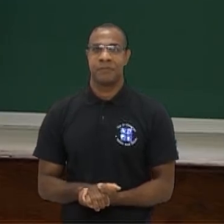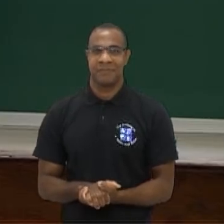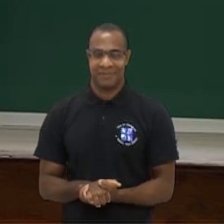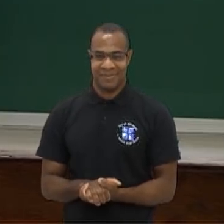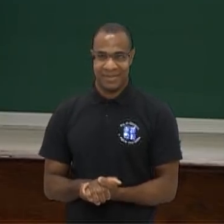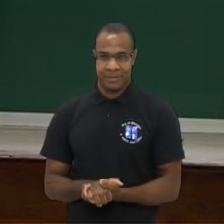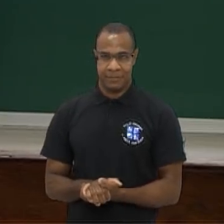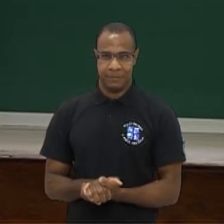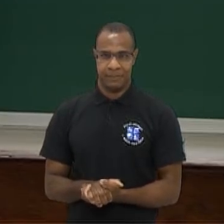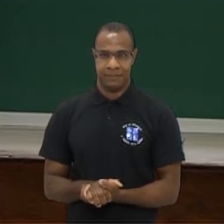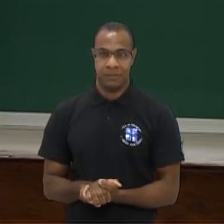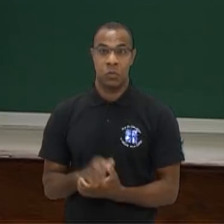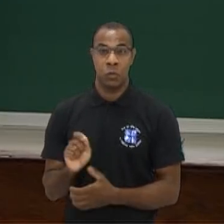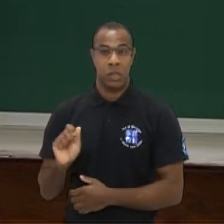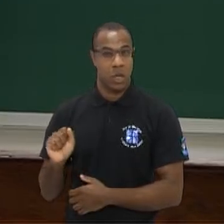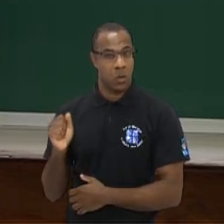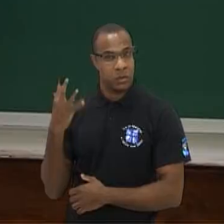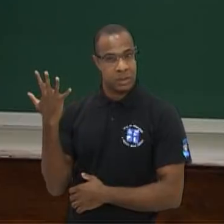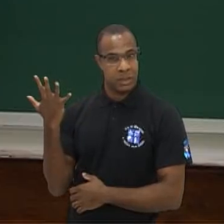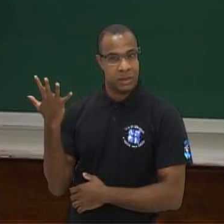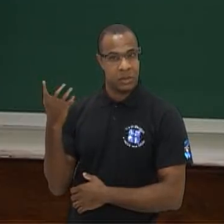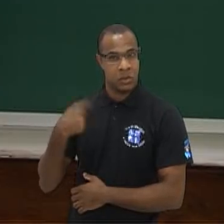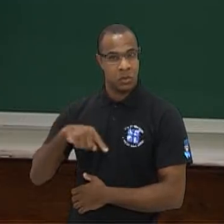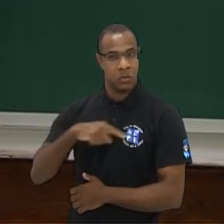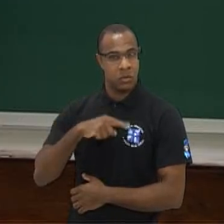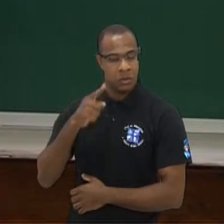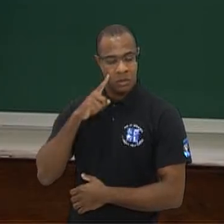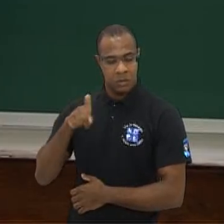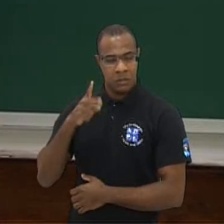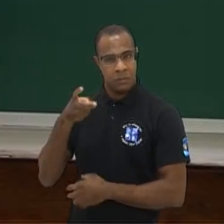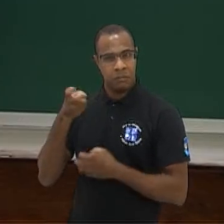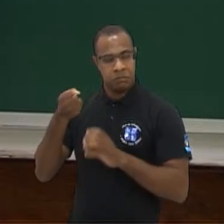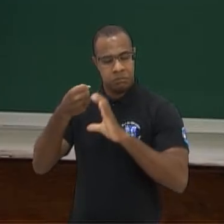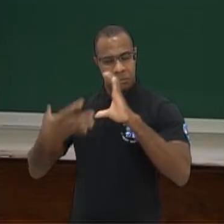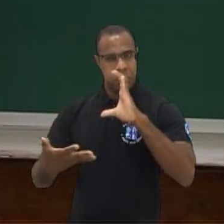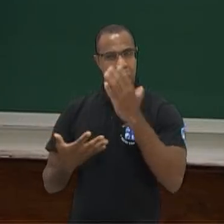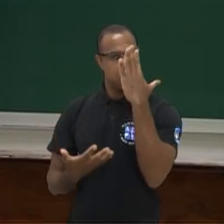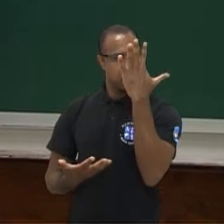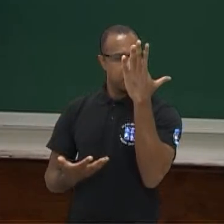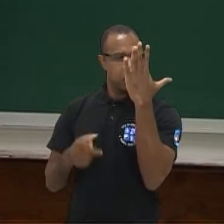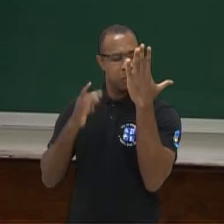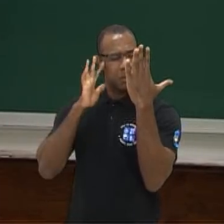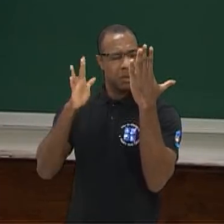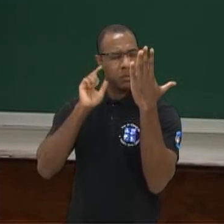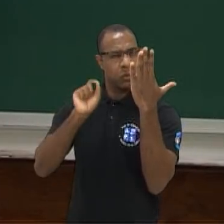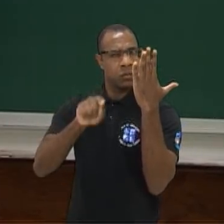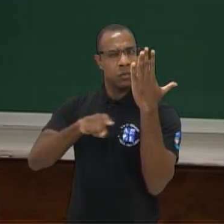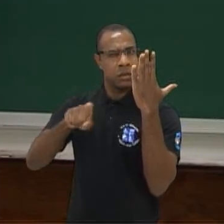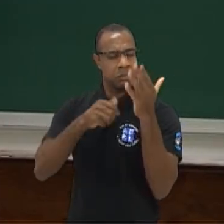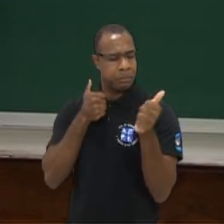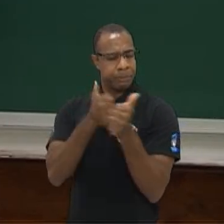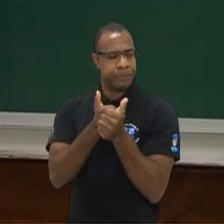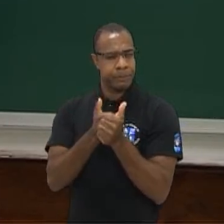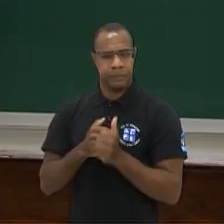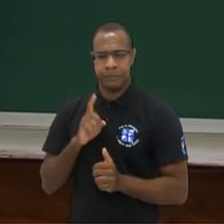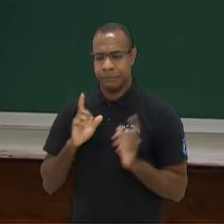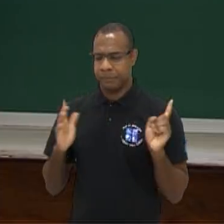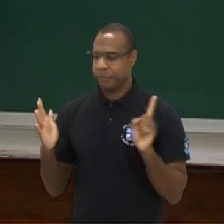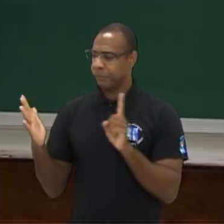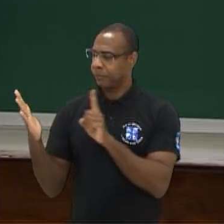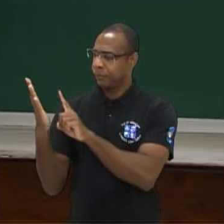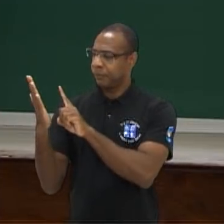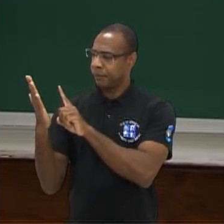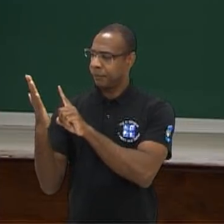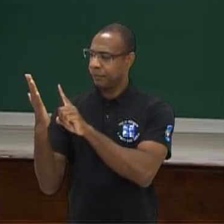Prezado estudante, aqui o que acontece? Quando a gente acaba trabalhando com a característica do espelho, imagina que você chega e aproxima do espelho a sua mão